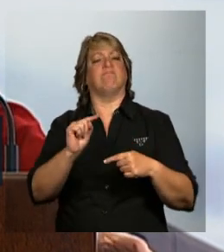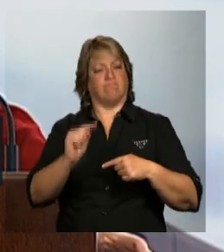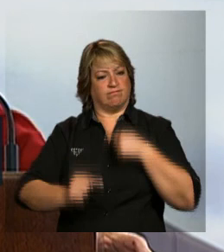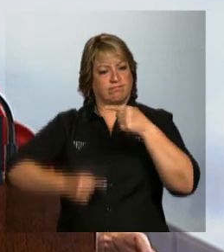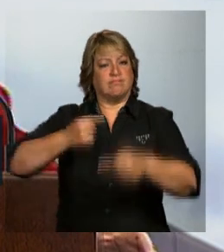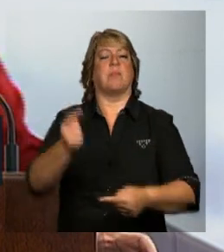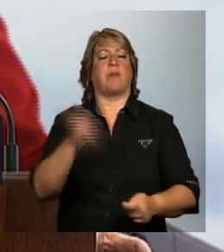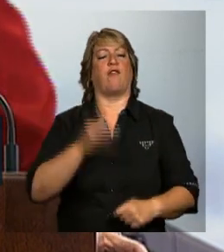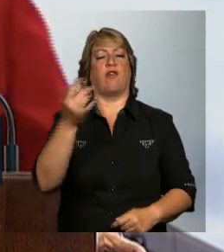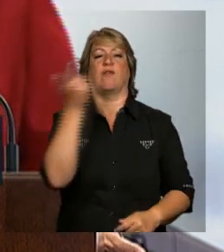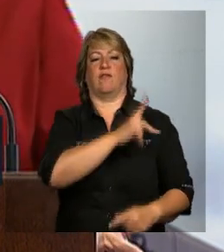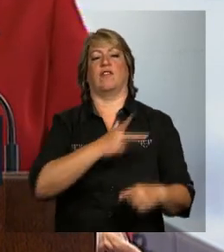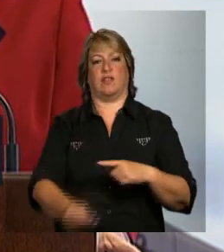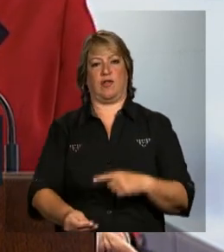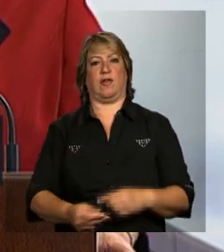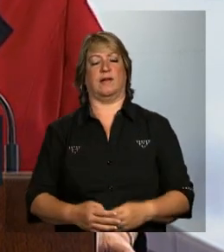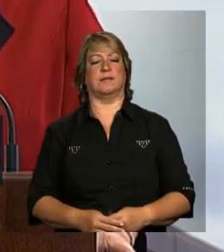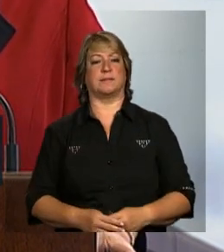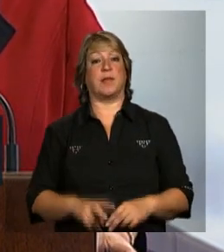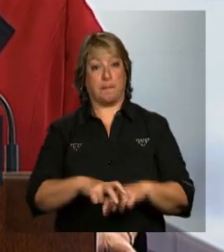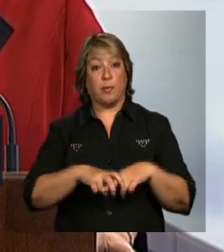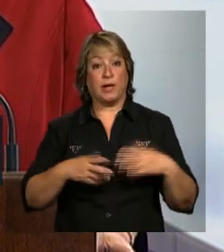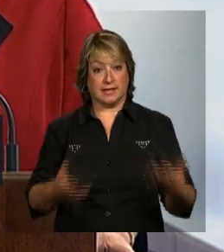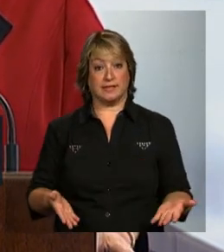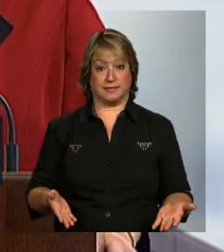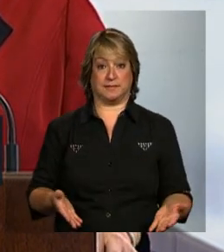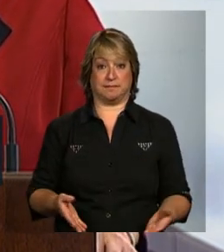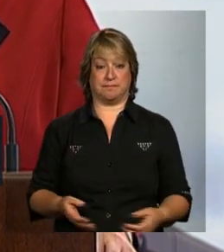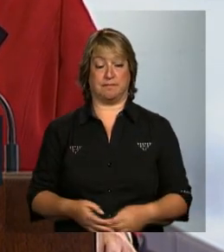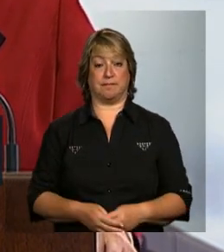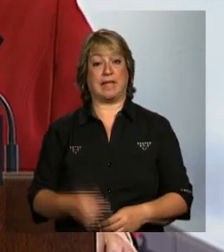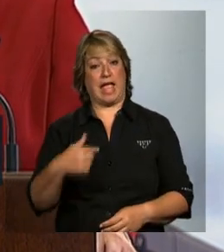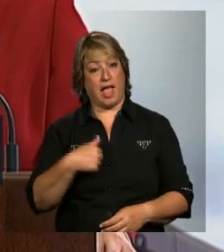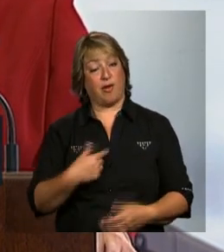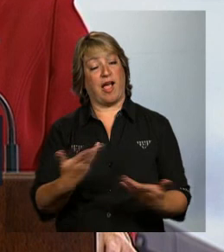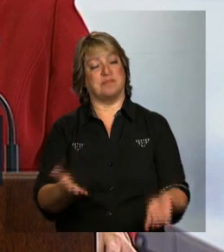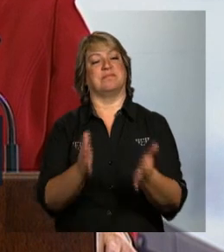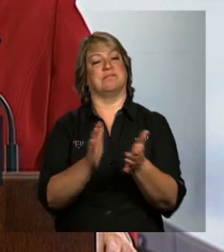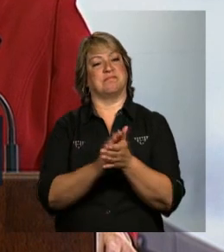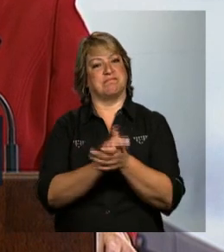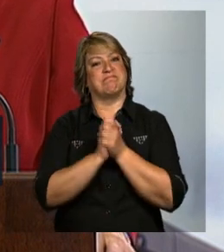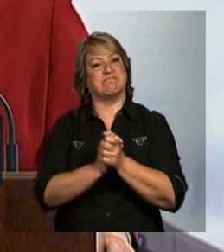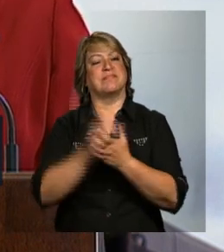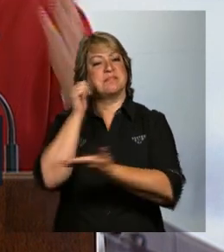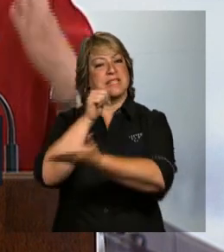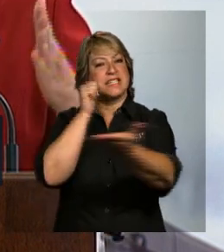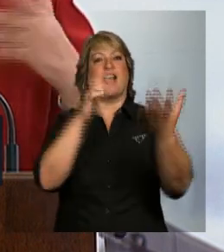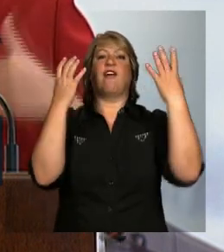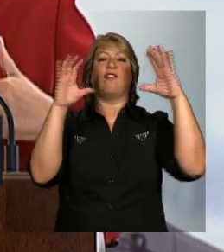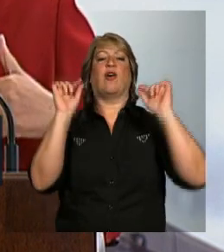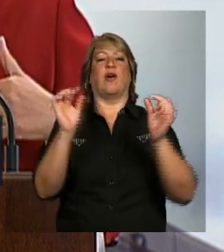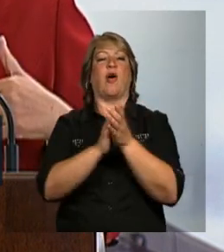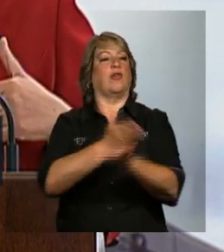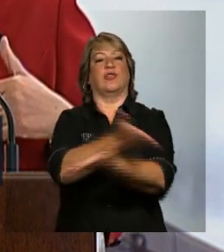sabendo que logo ali pode estar Vitória por isso eu homenageio essas meninas